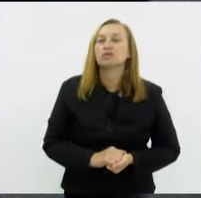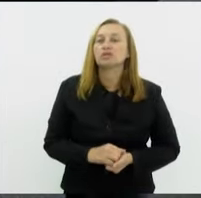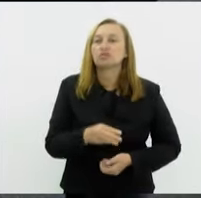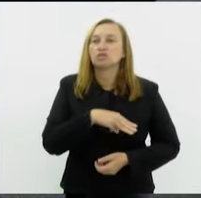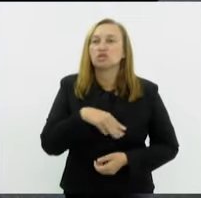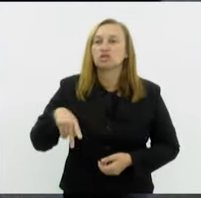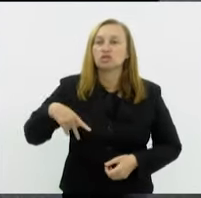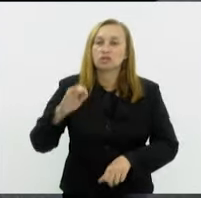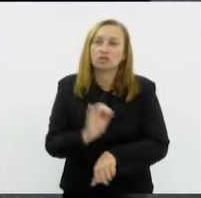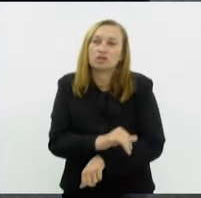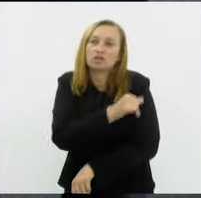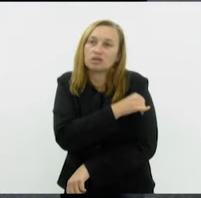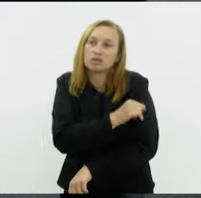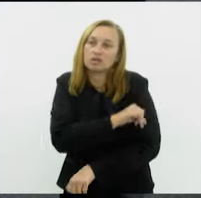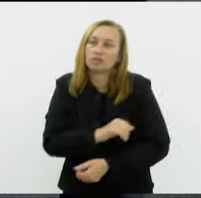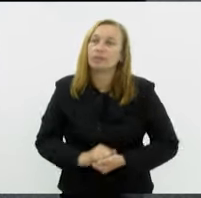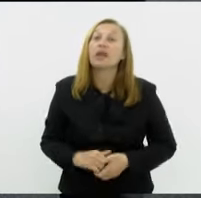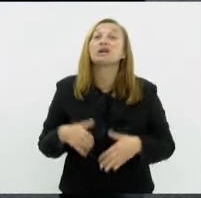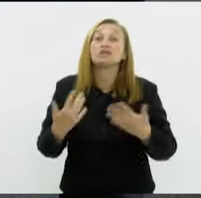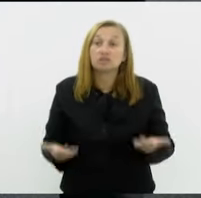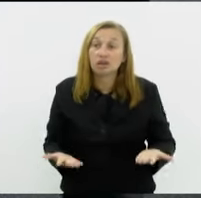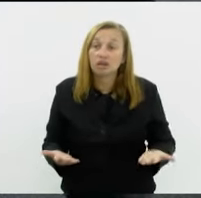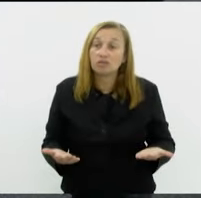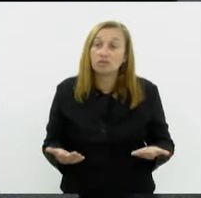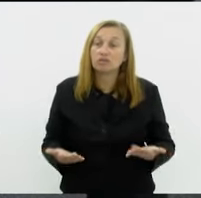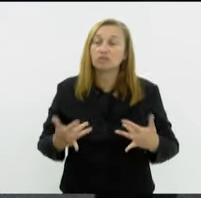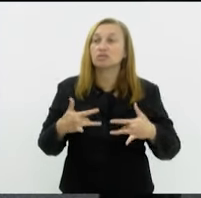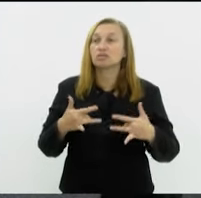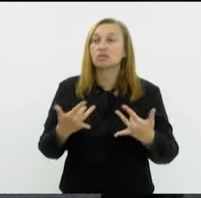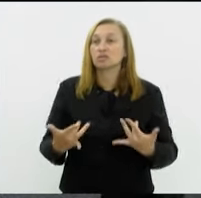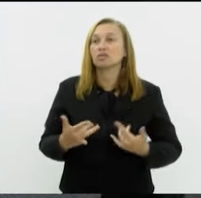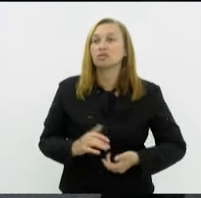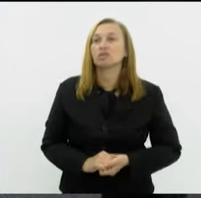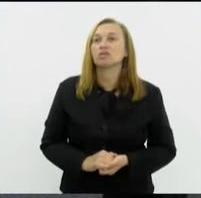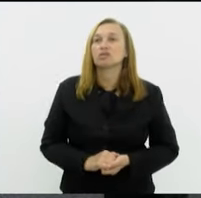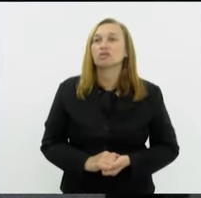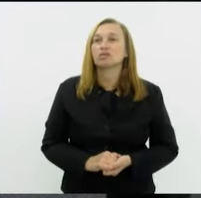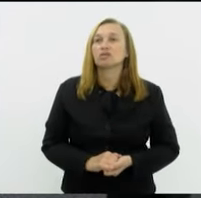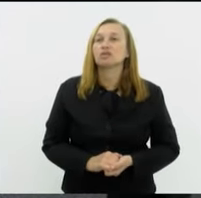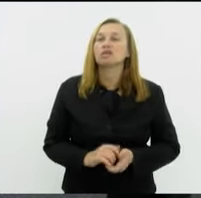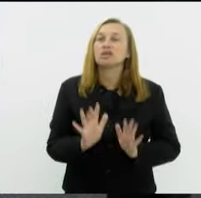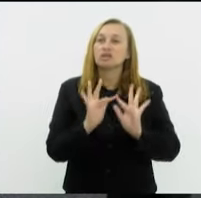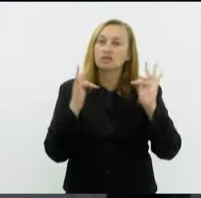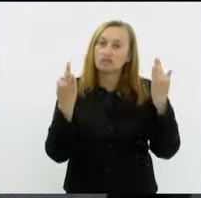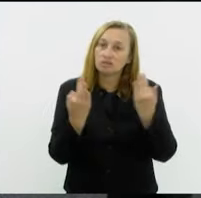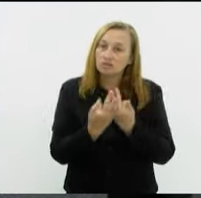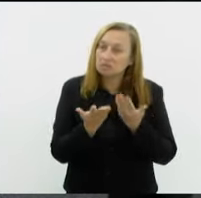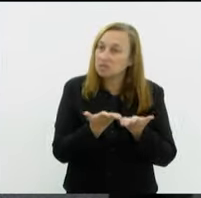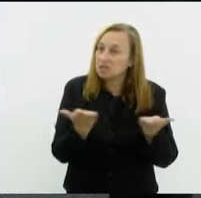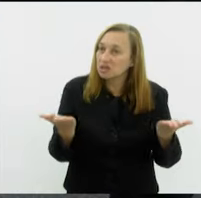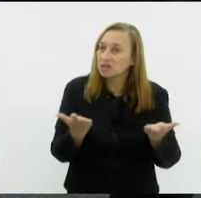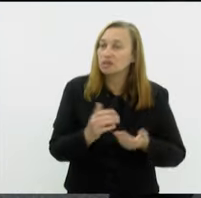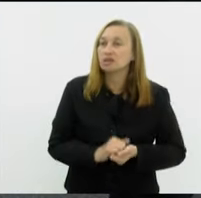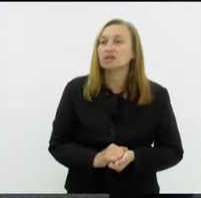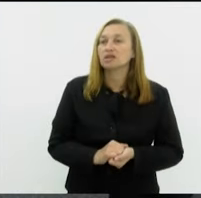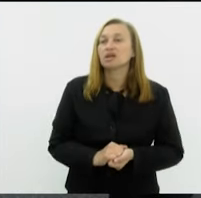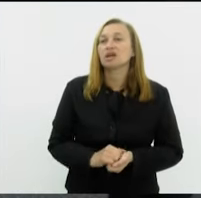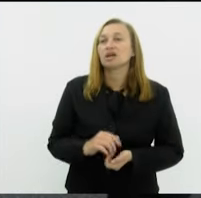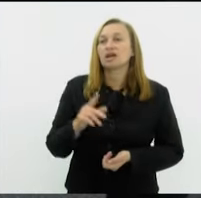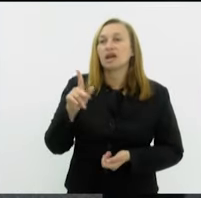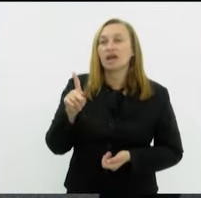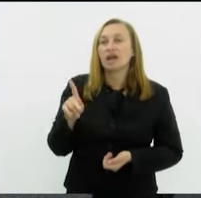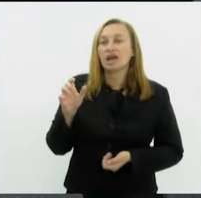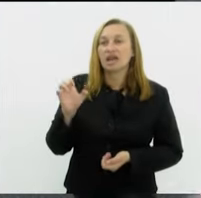Público do Estado do Rio de Janeiro. Então, fica aqui a minha solidariedade a essas famílias enlutadas, a família de Kathleen